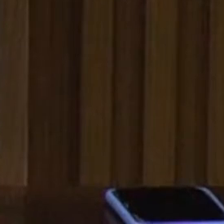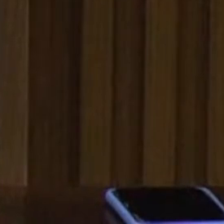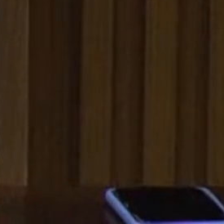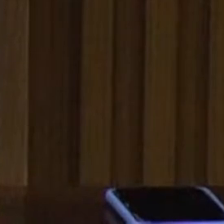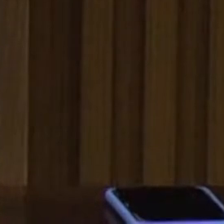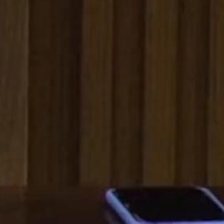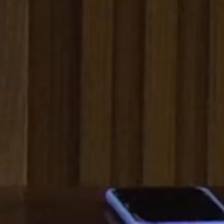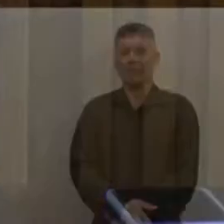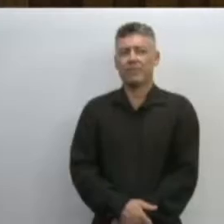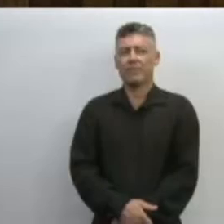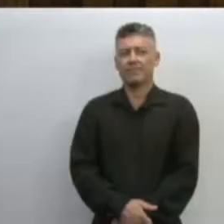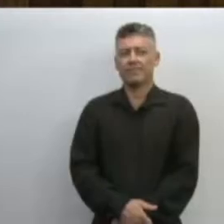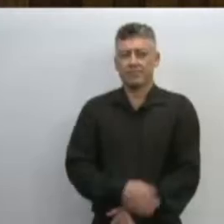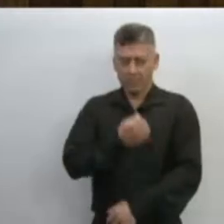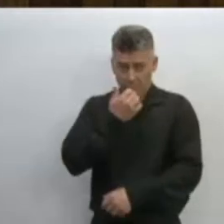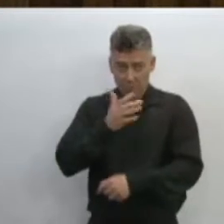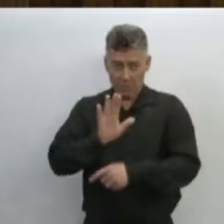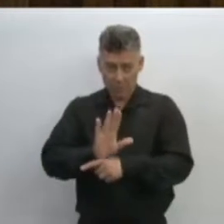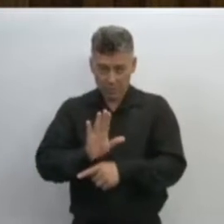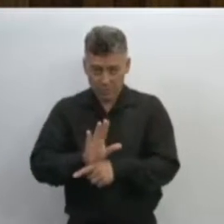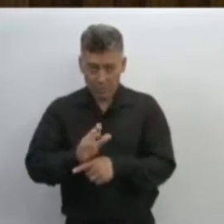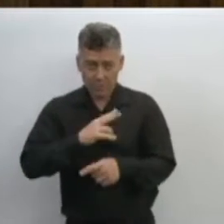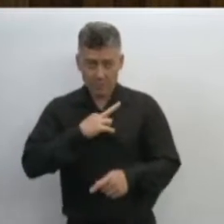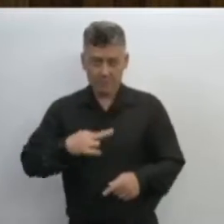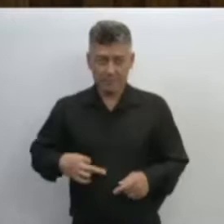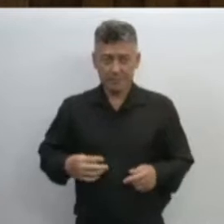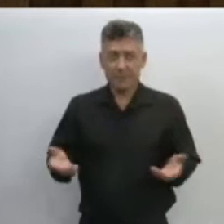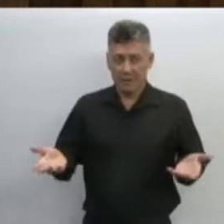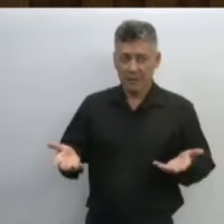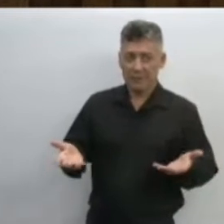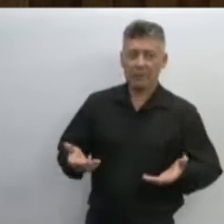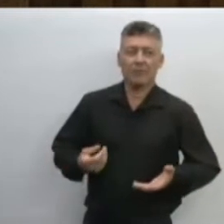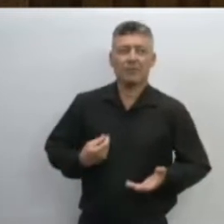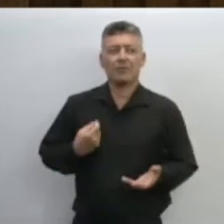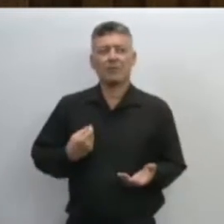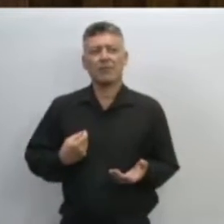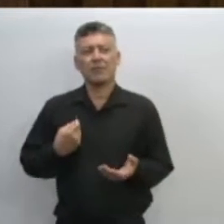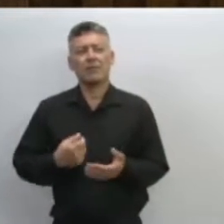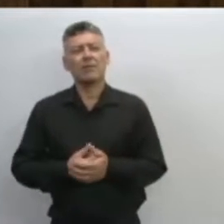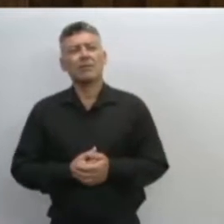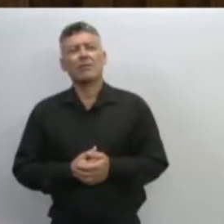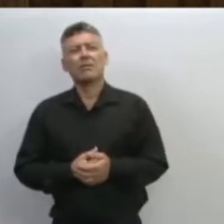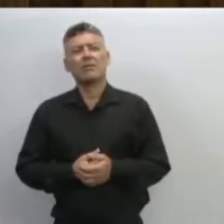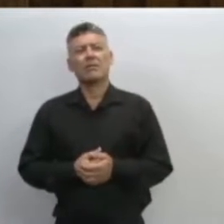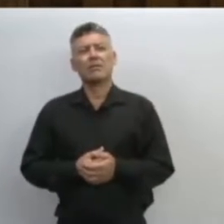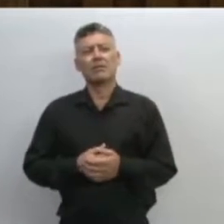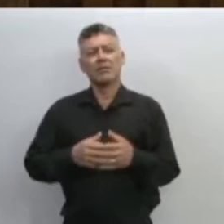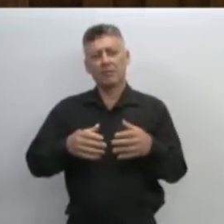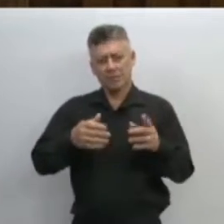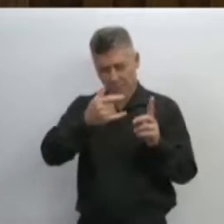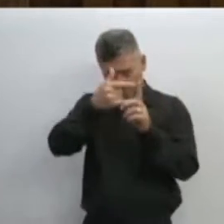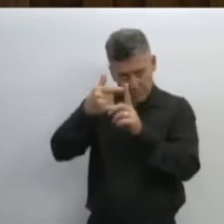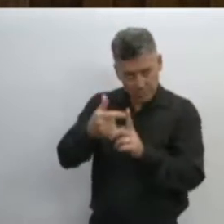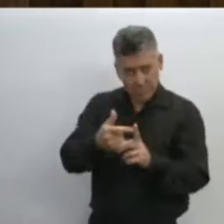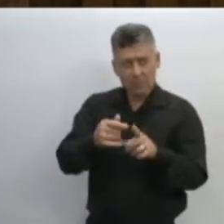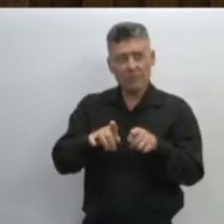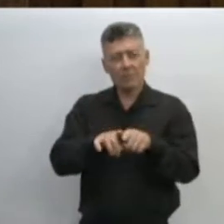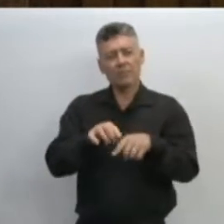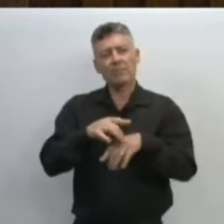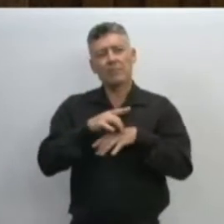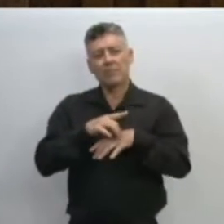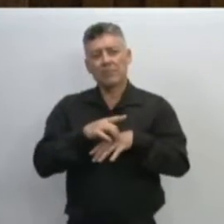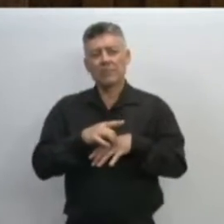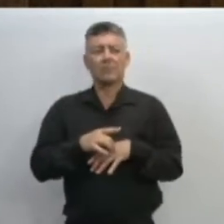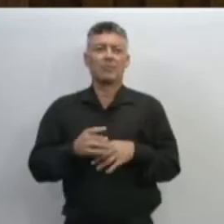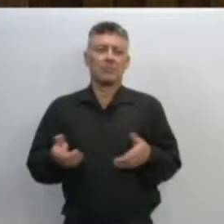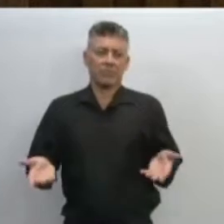Boa tarde a todos, boa tarde a todos os vereadores presentes de forma virtual e de forma presencial, a todos os